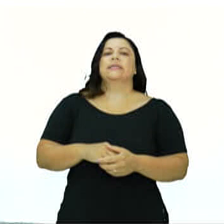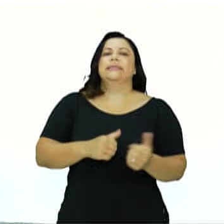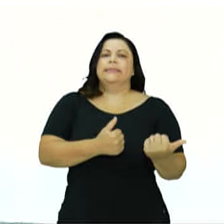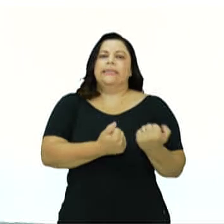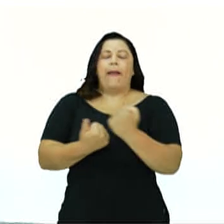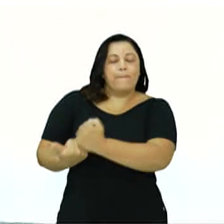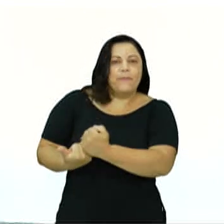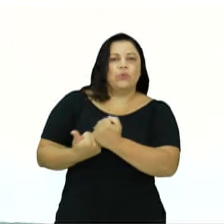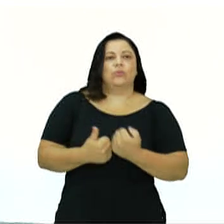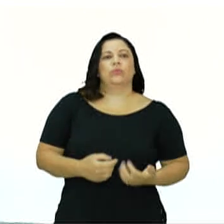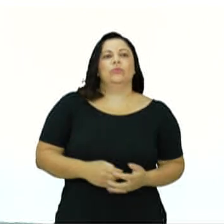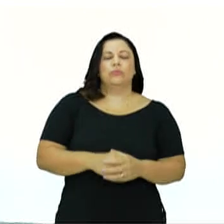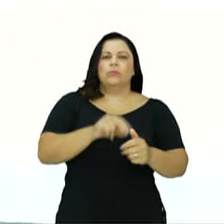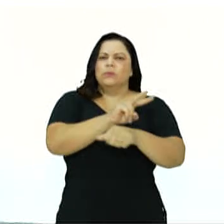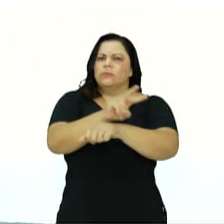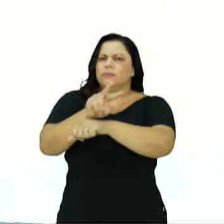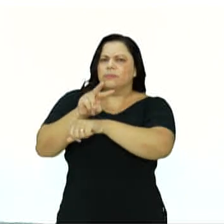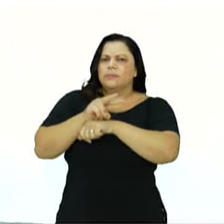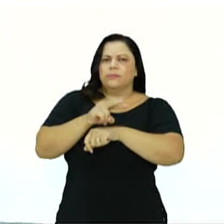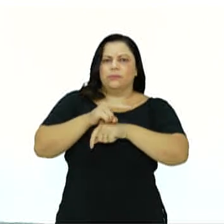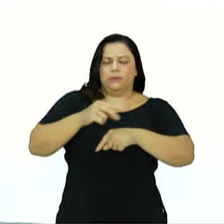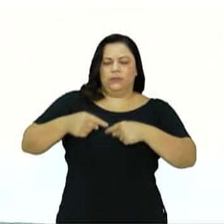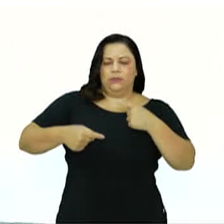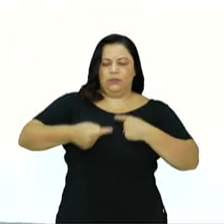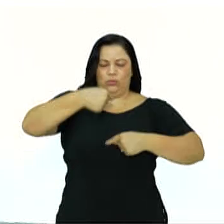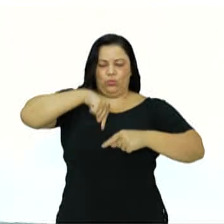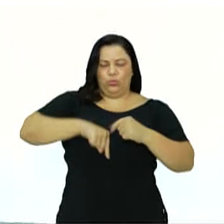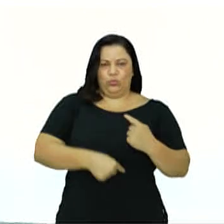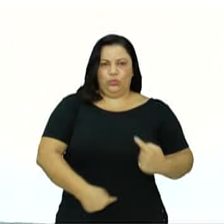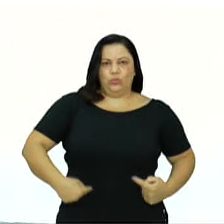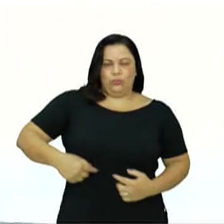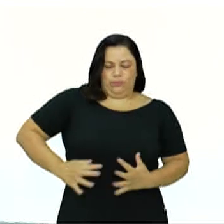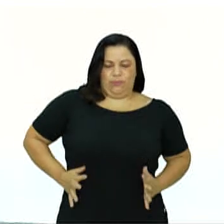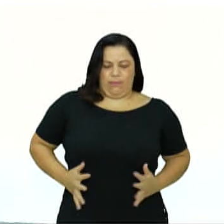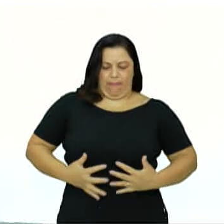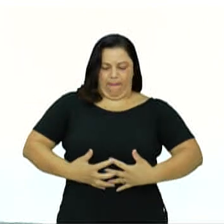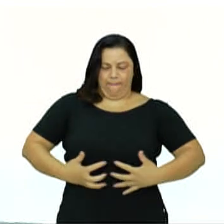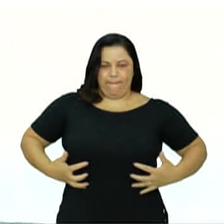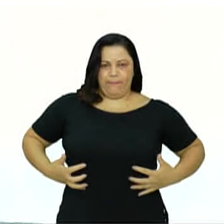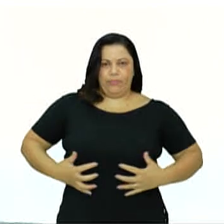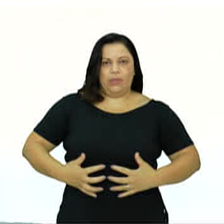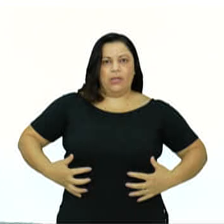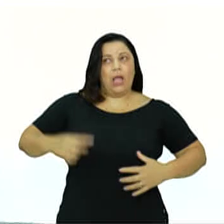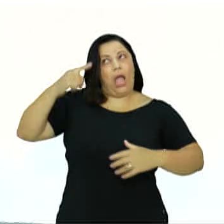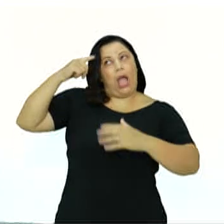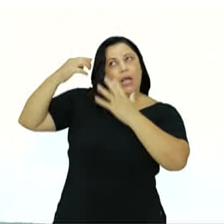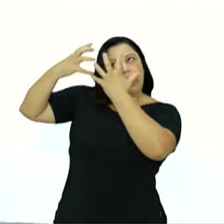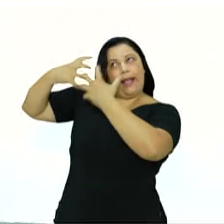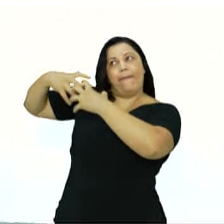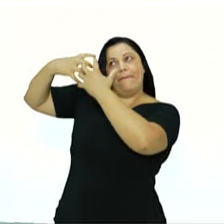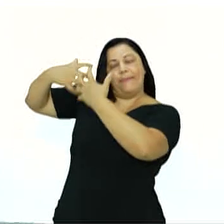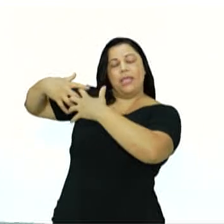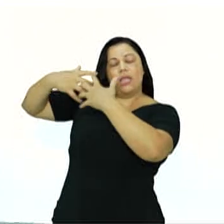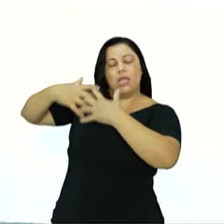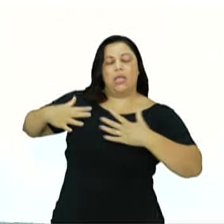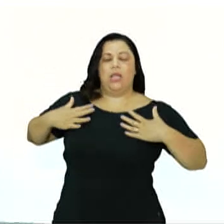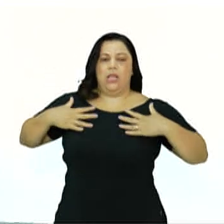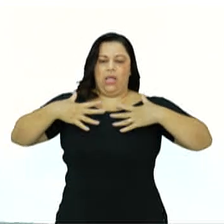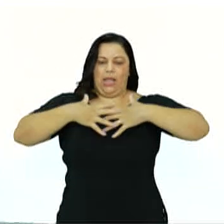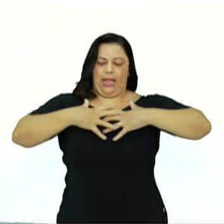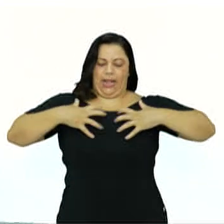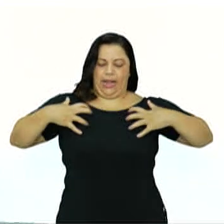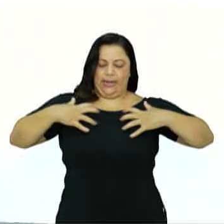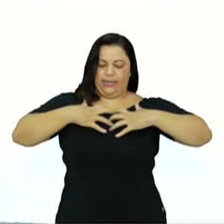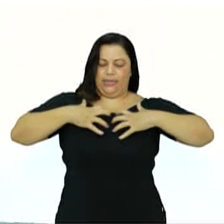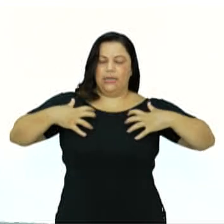músculos, Proteção de órgãos vitais, como os contidos na caixa craniana, seja na cabeça, e torácica, no peito, e também no